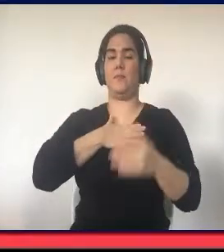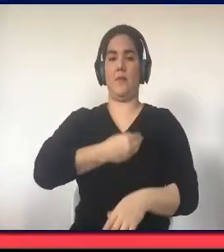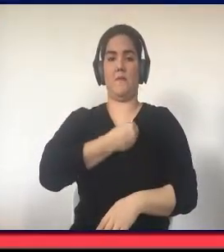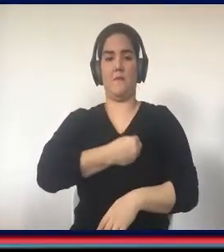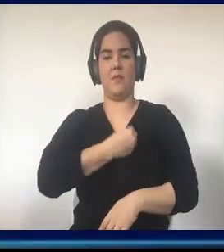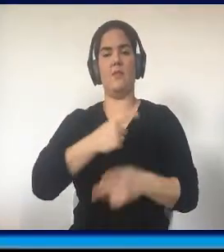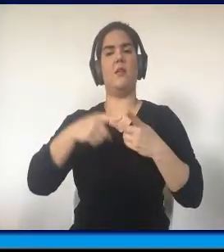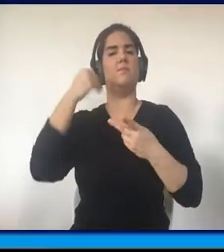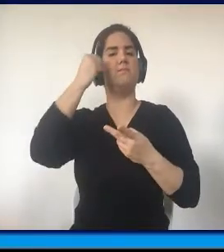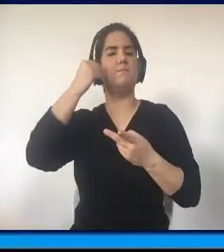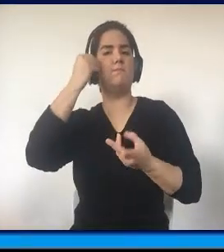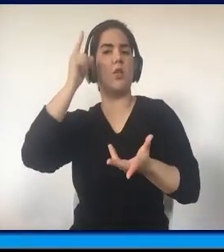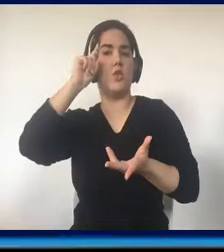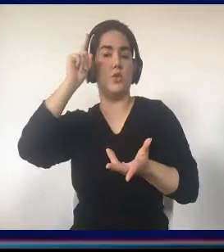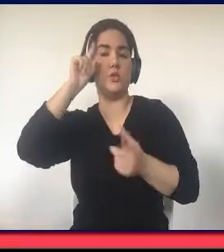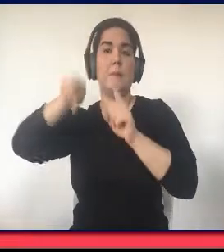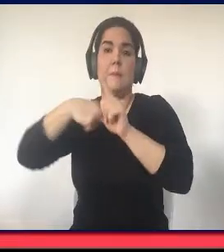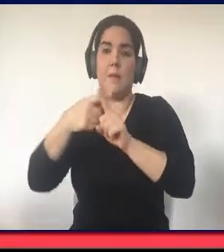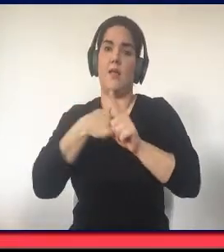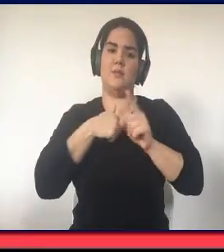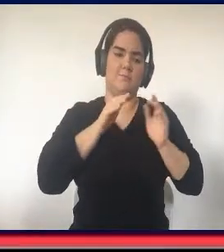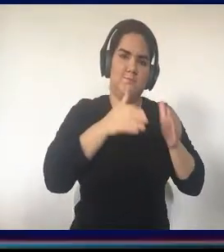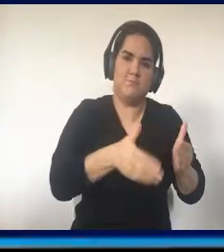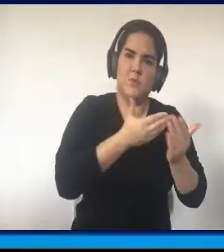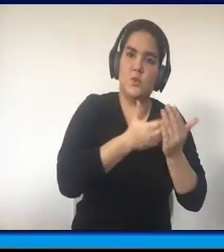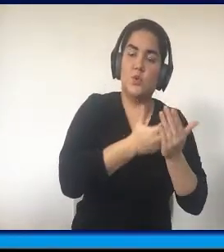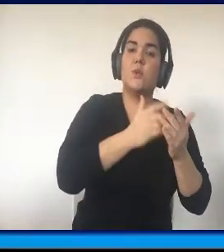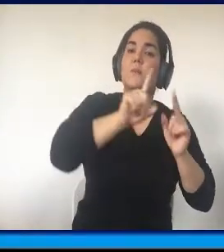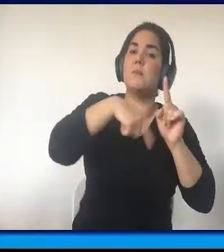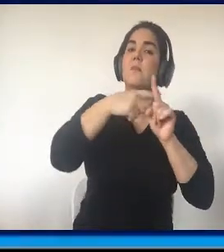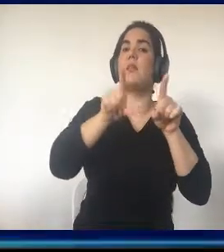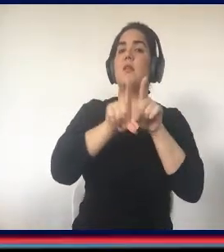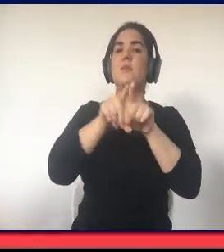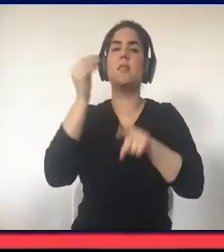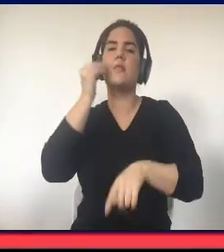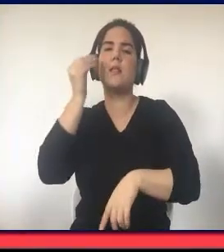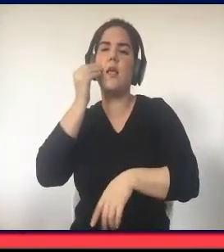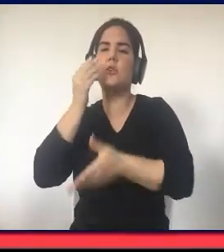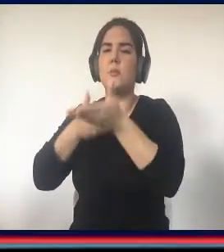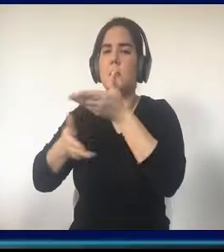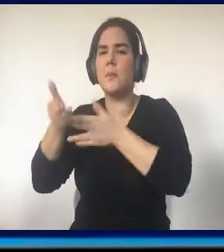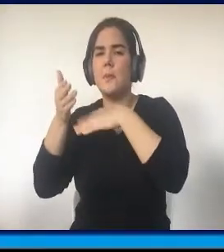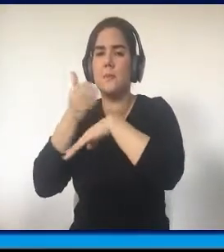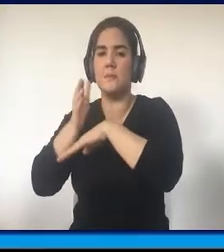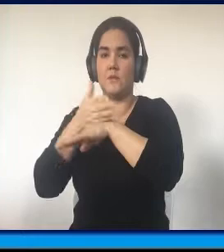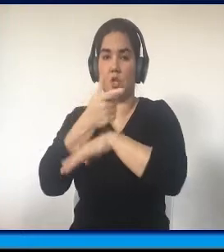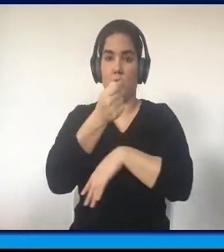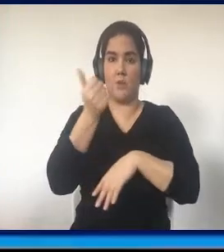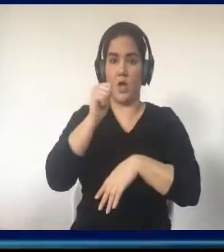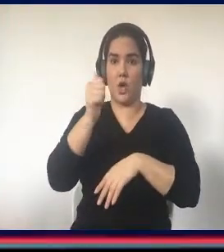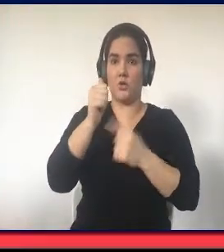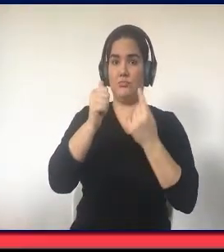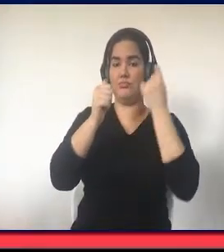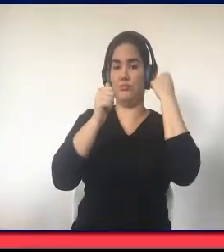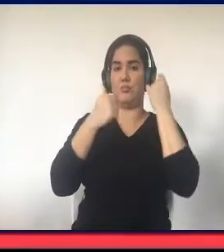com estudos e bastante teste. Em 2011, eu comecei a trabalhar na faculdade. E eu